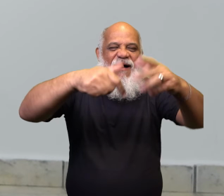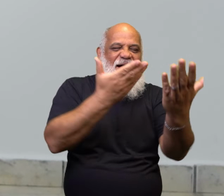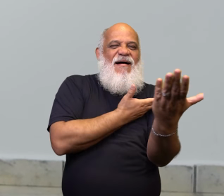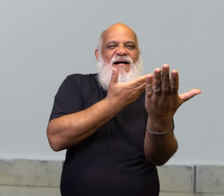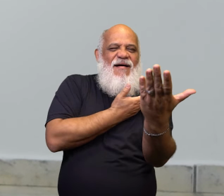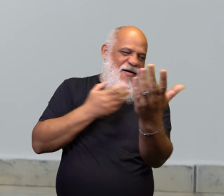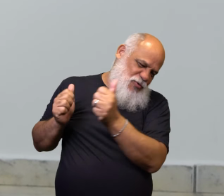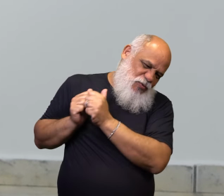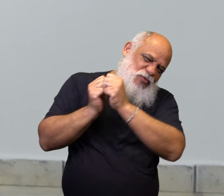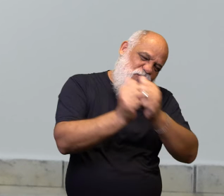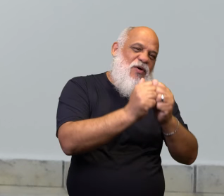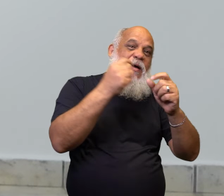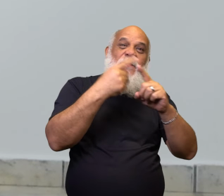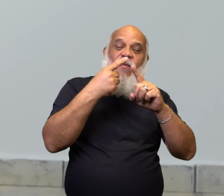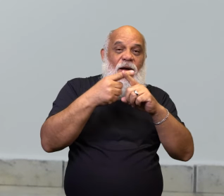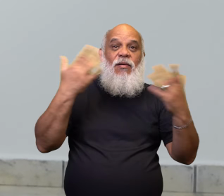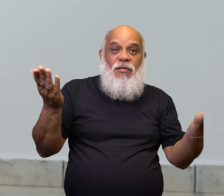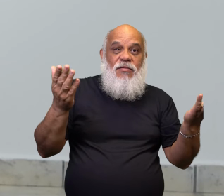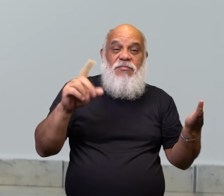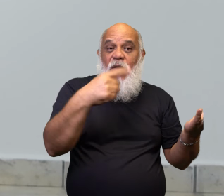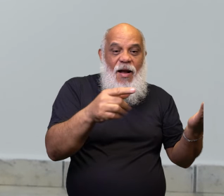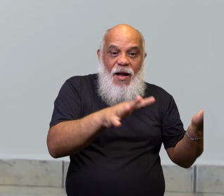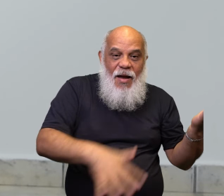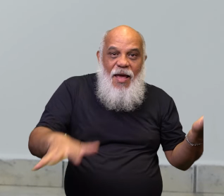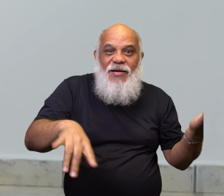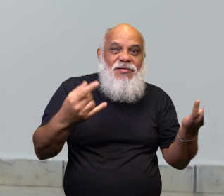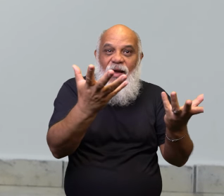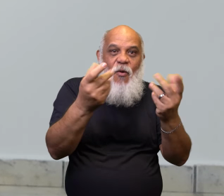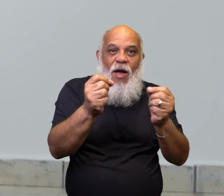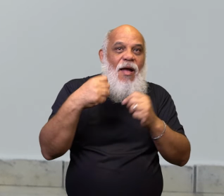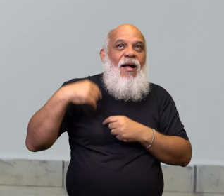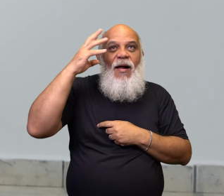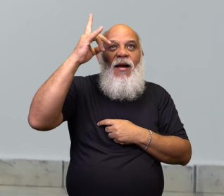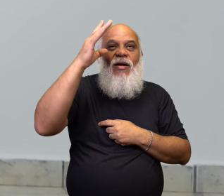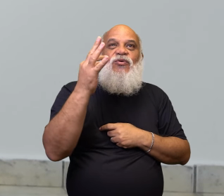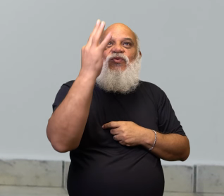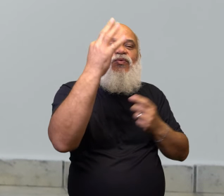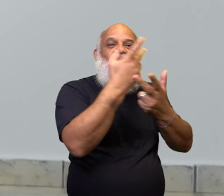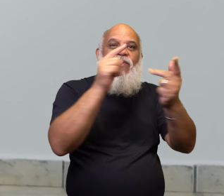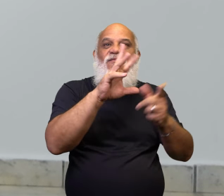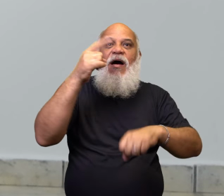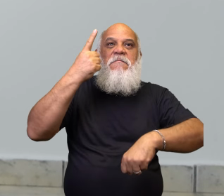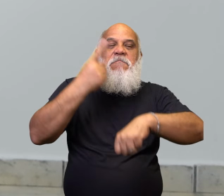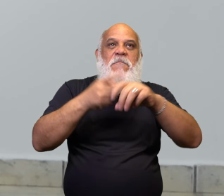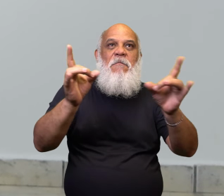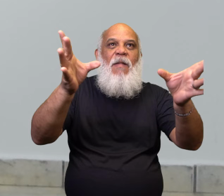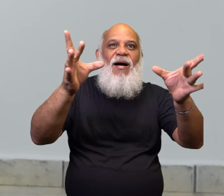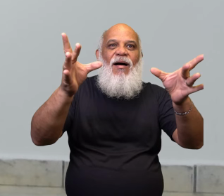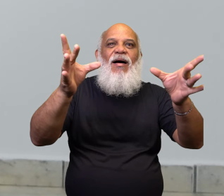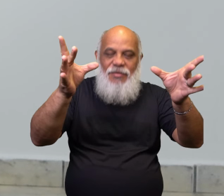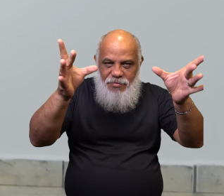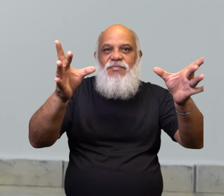querendo ganhar mais corpo para a nossa criança, mas nós não sabíamos onde nós íamos chegar com a dança de